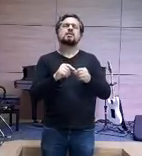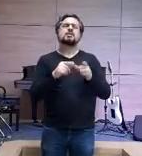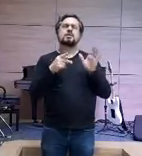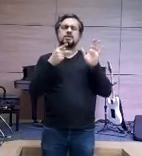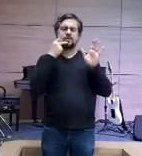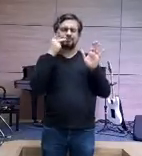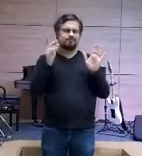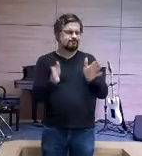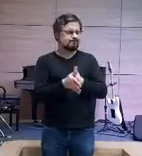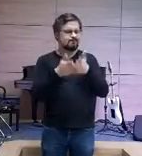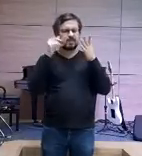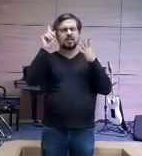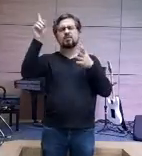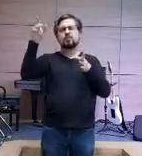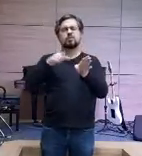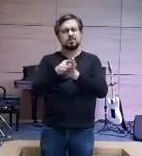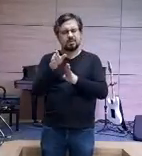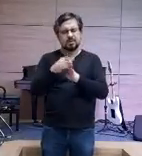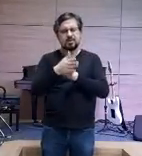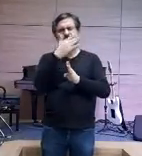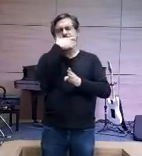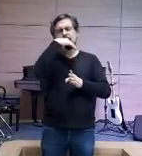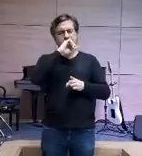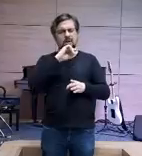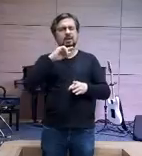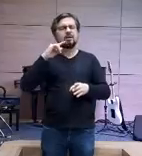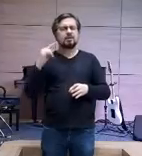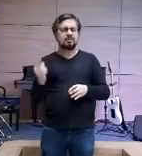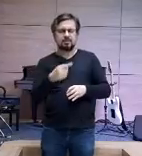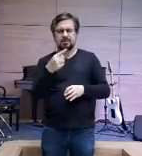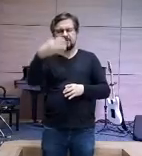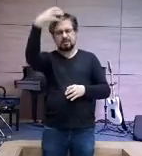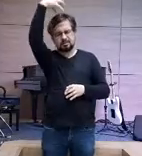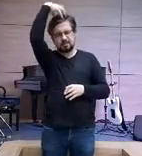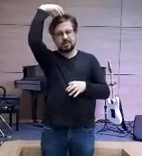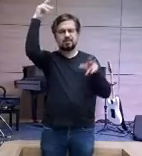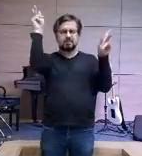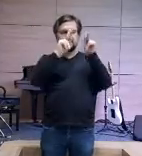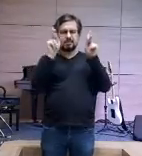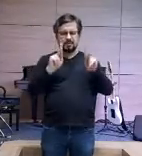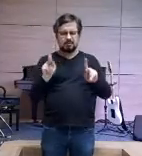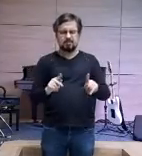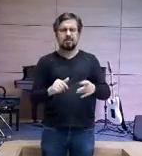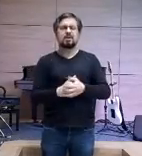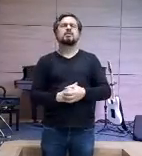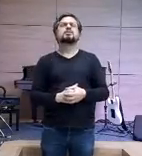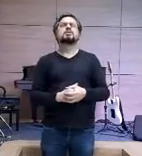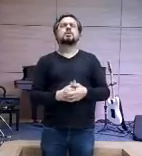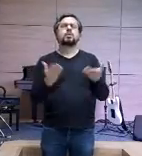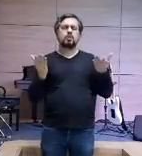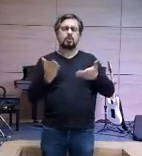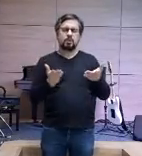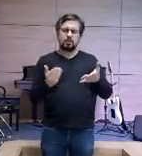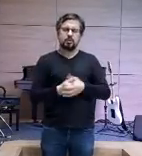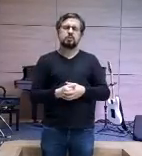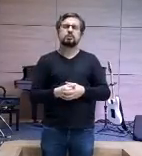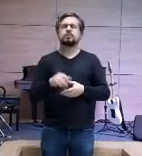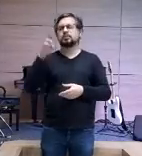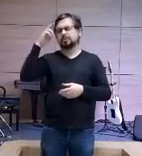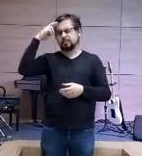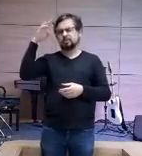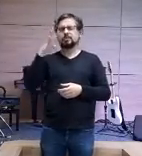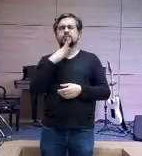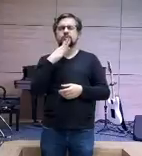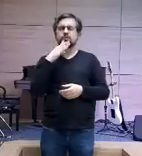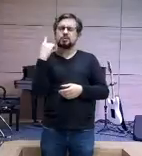e o conselheiro pai da eternidade o príncipe da paz aí o senhor pai por isso nesta noite o Senhor que conhece os corações